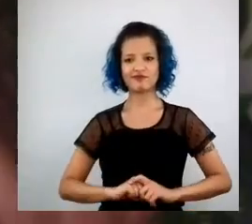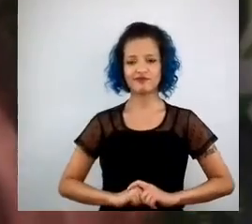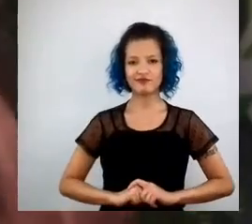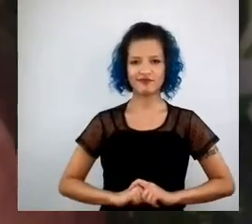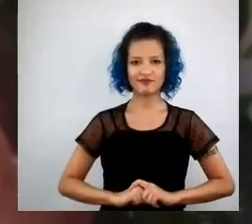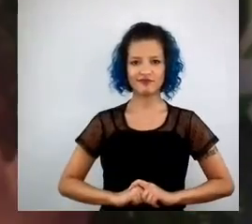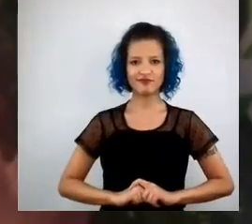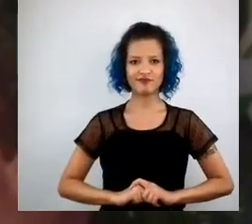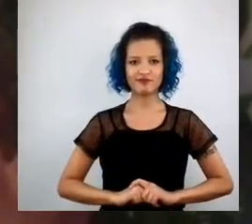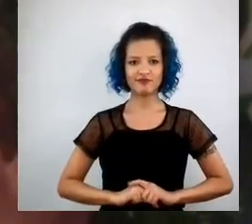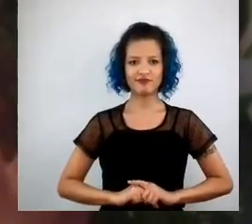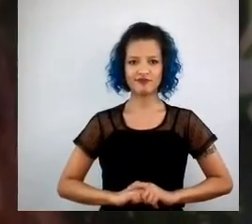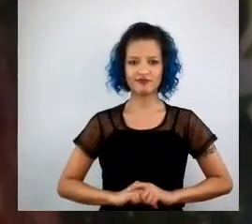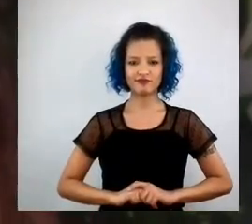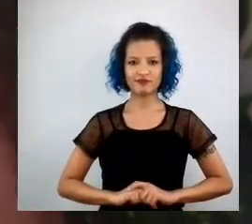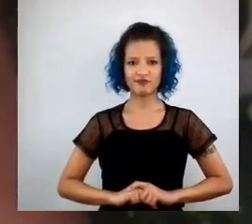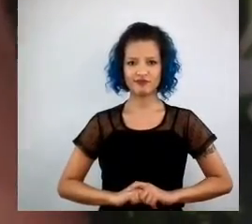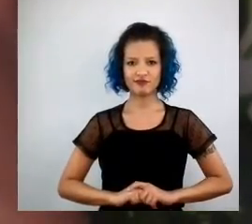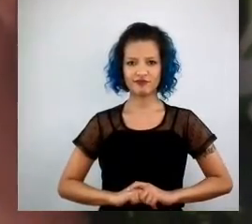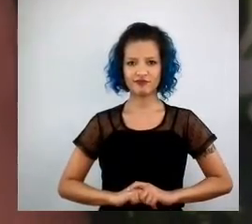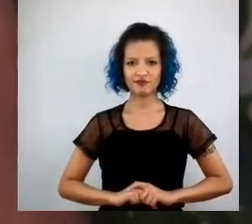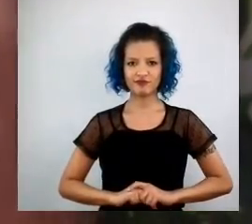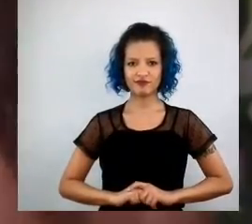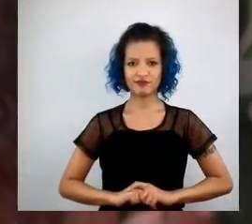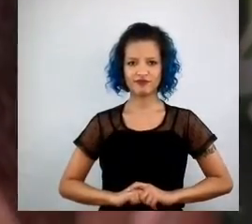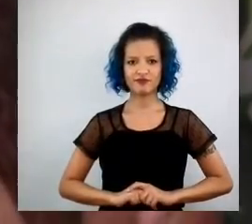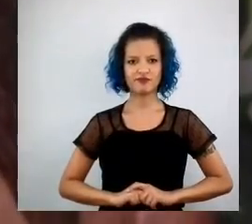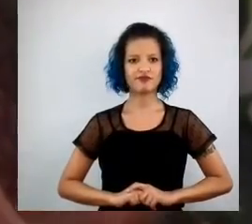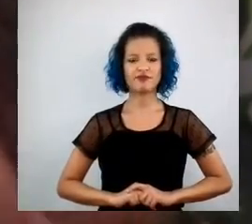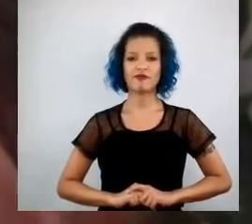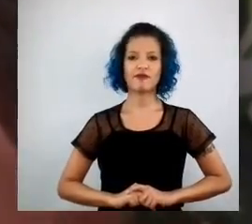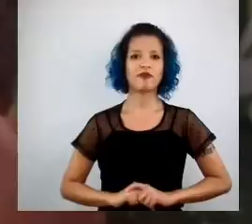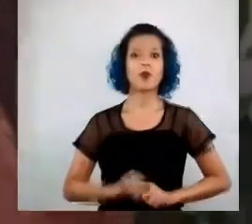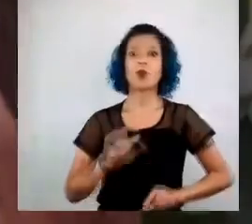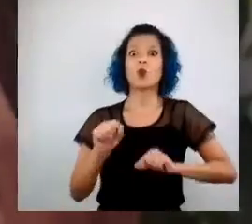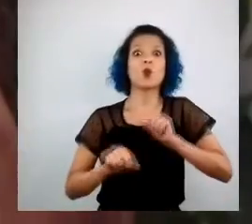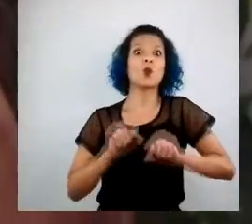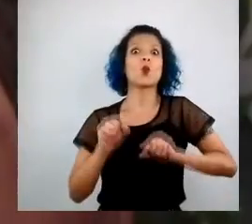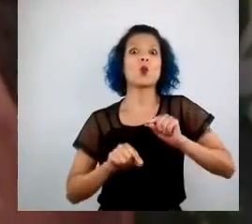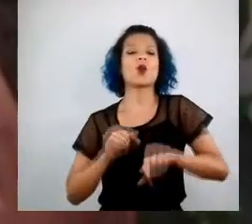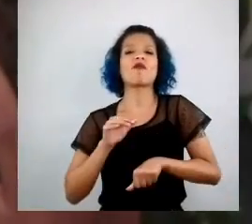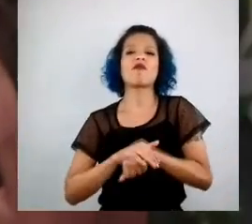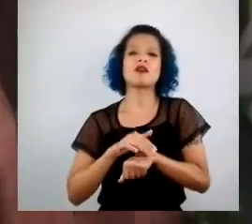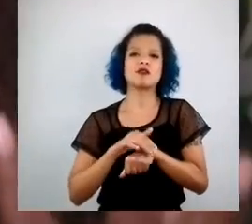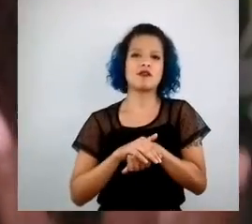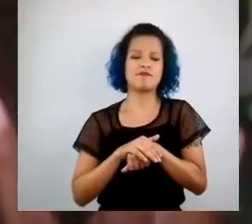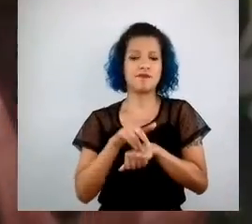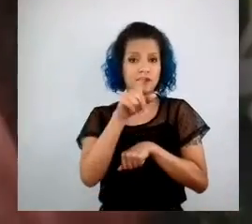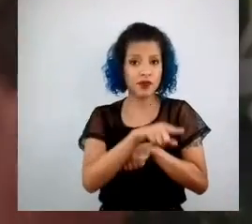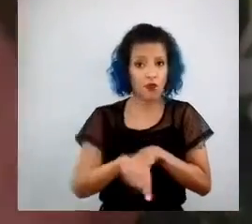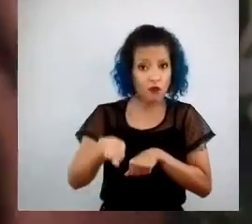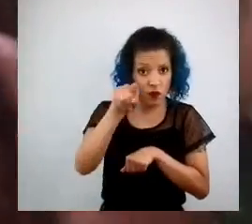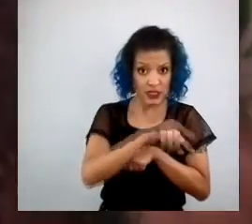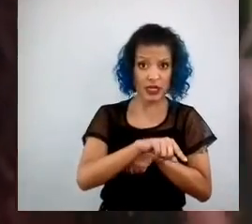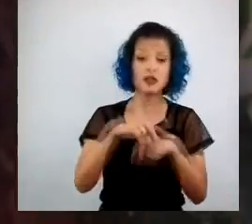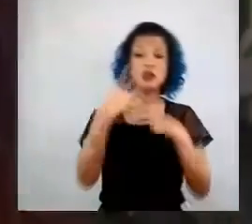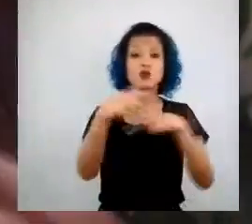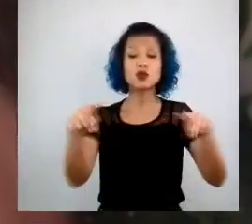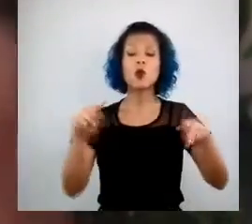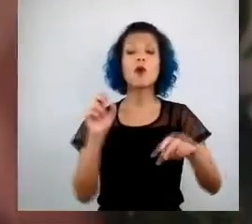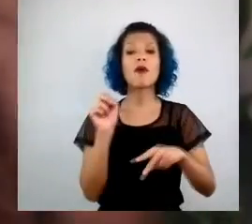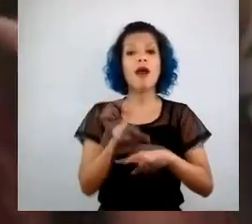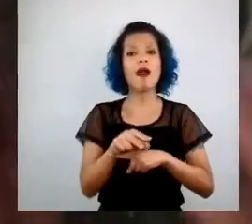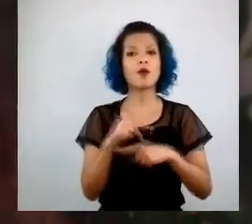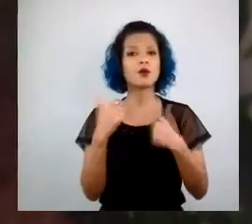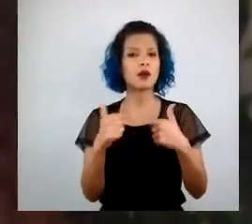o que vocês podem, o que é que vocês podem fazer enquanto atuam em suas cadeiras, como